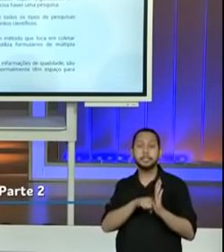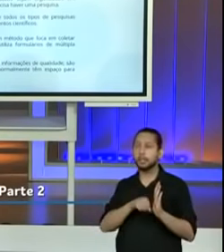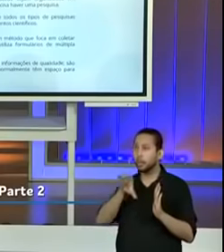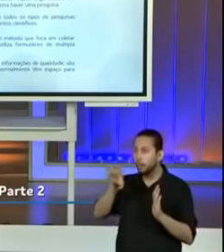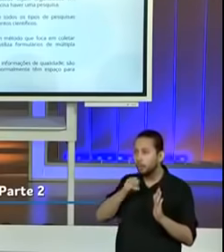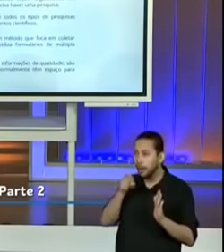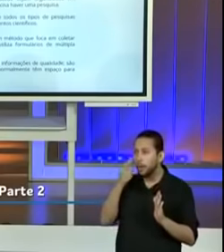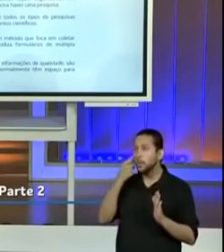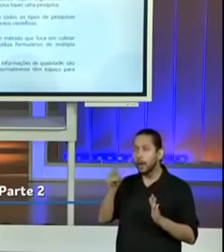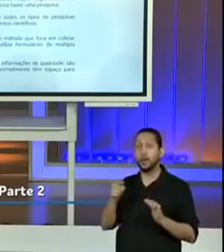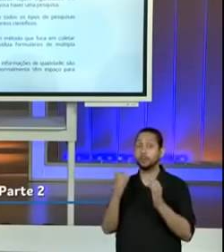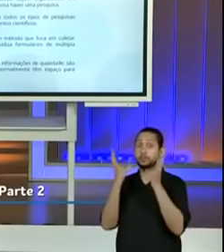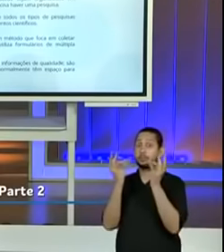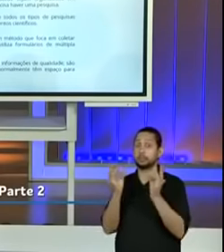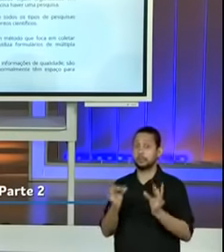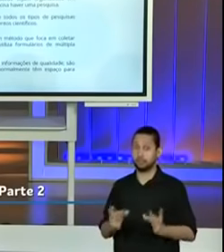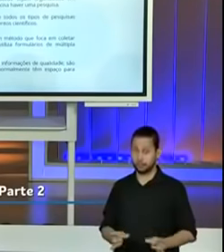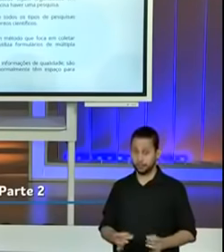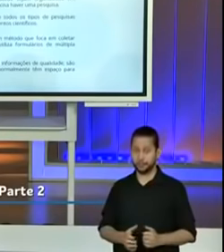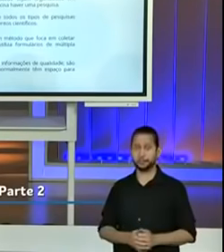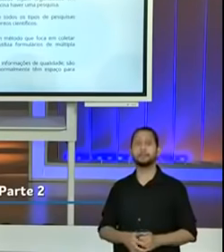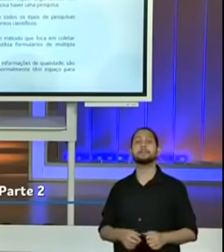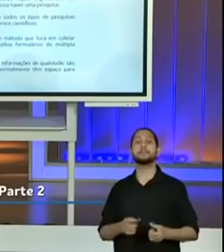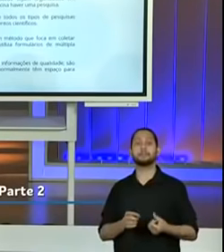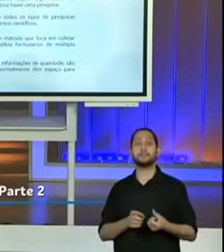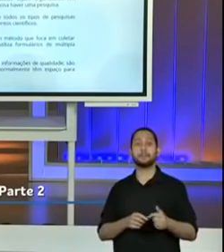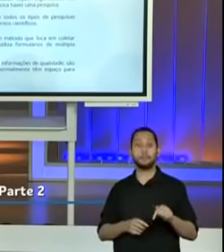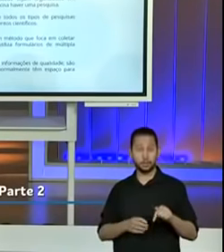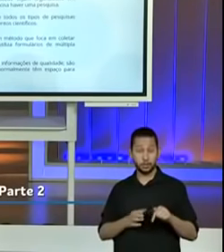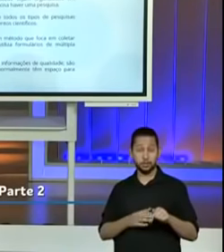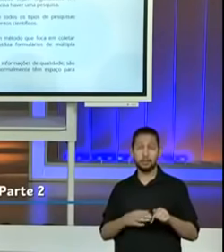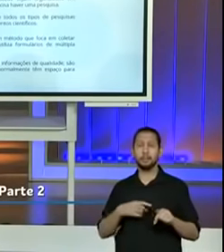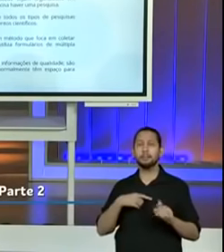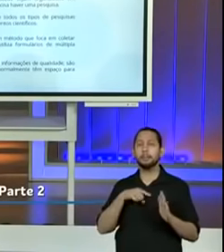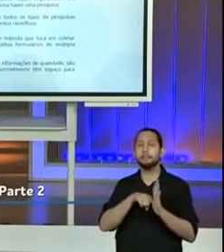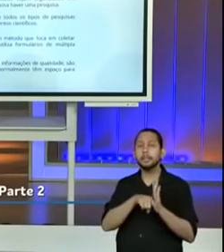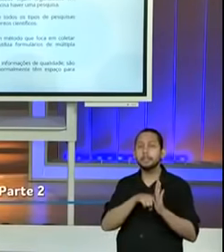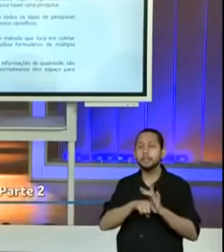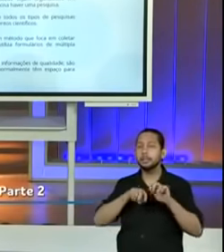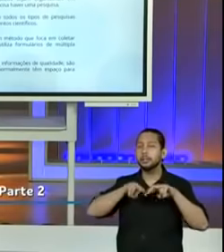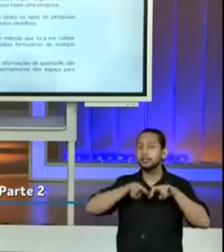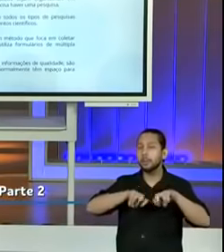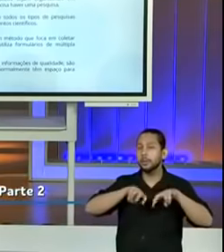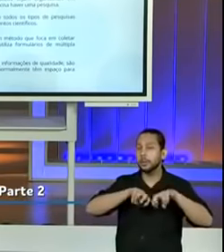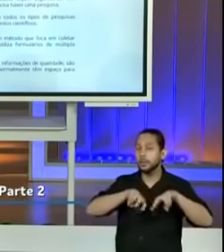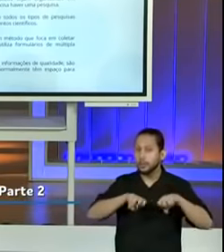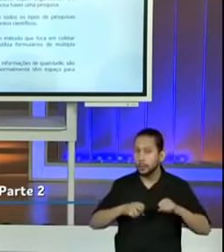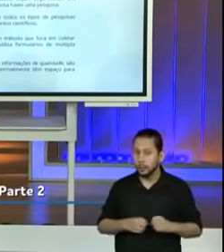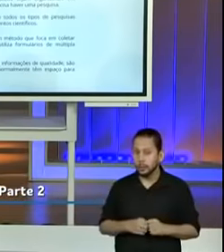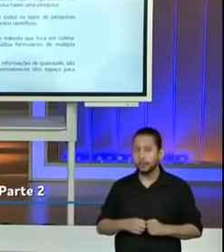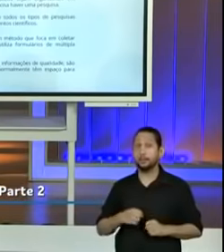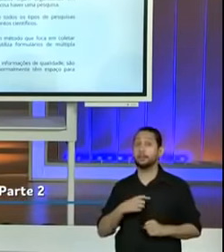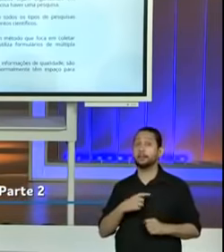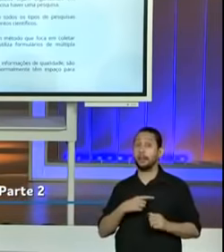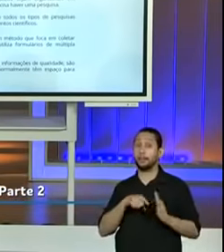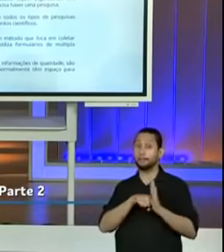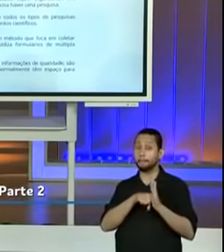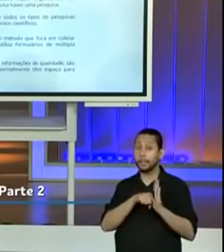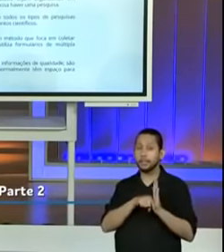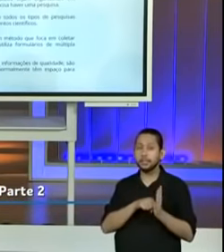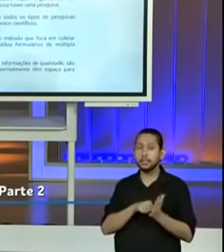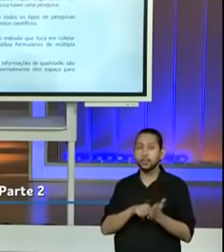que descrever algo, existe a pesquisa exploratória, a pesquisa